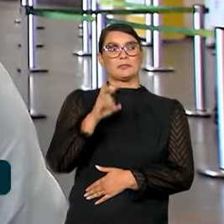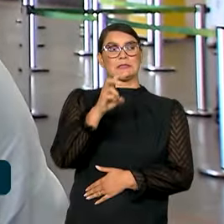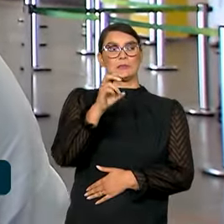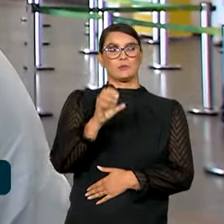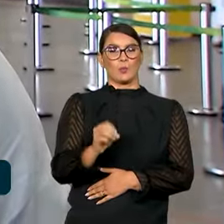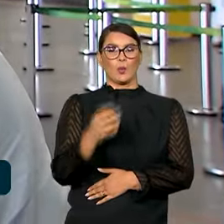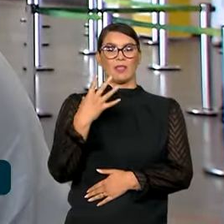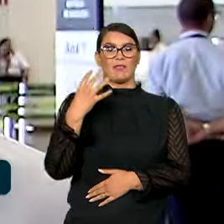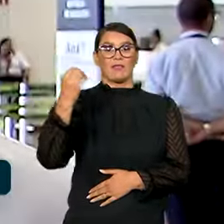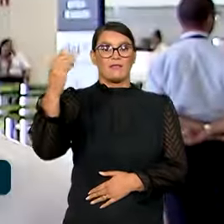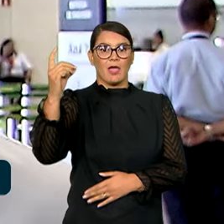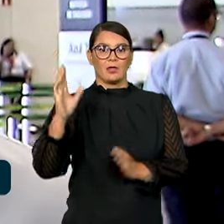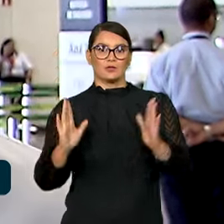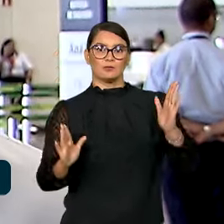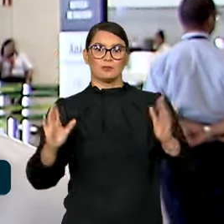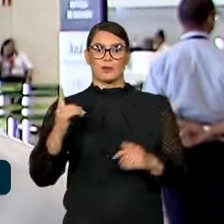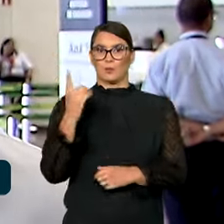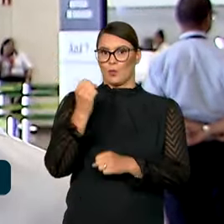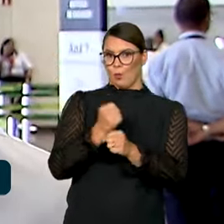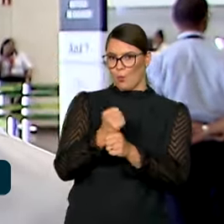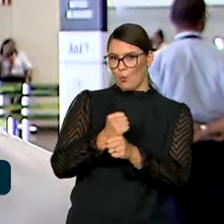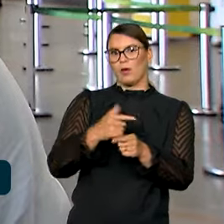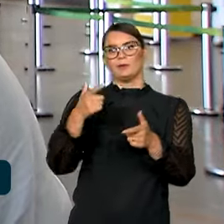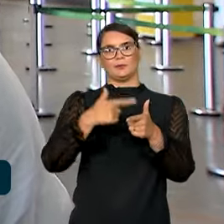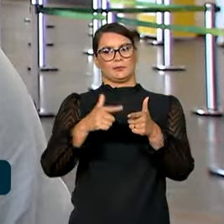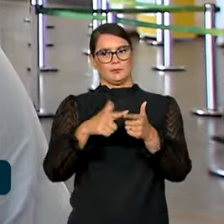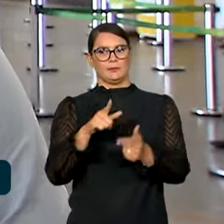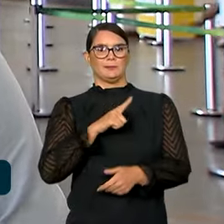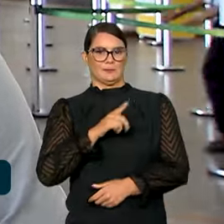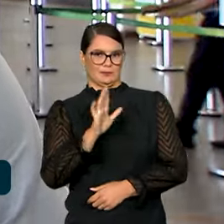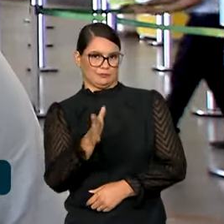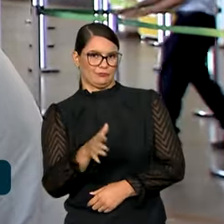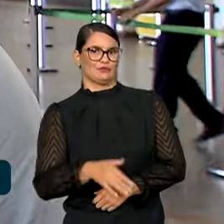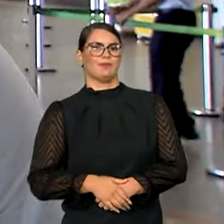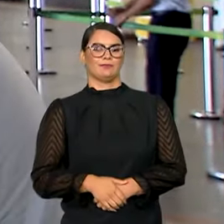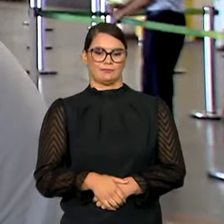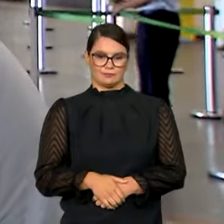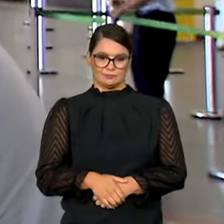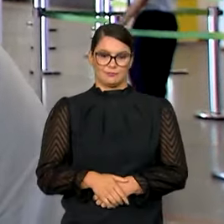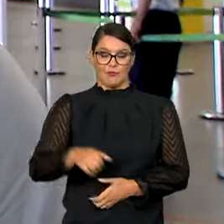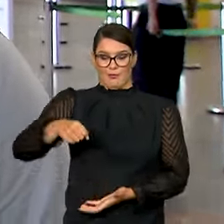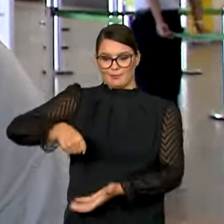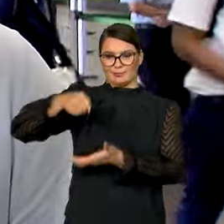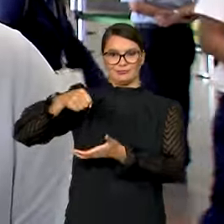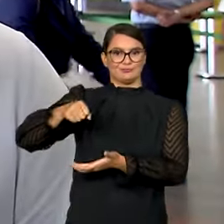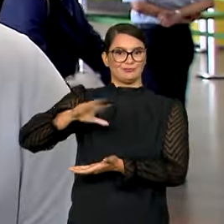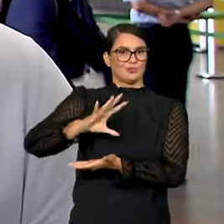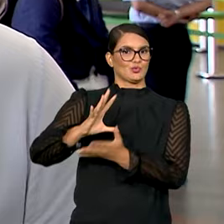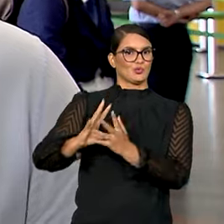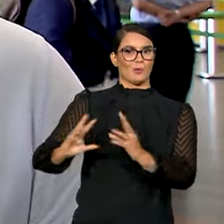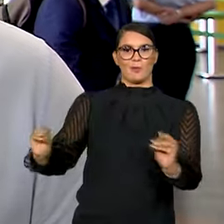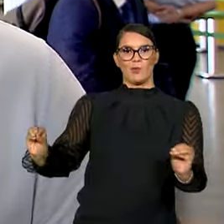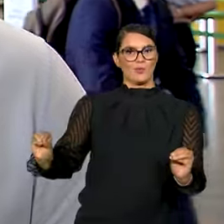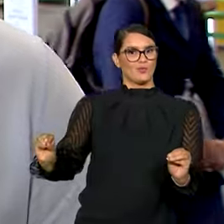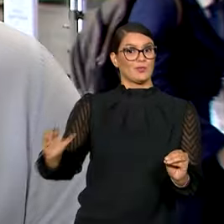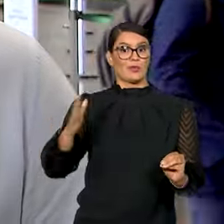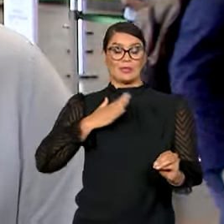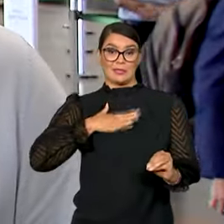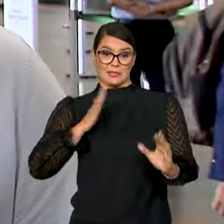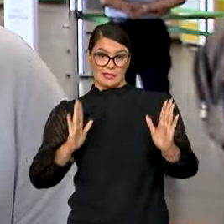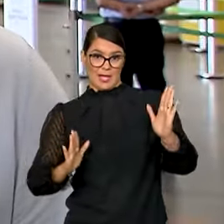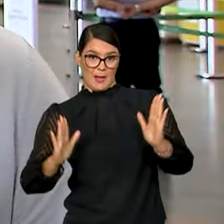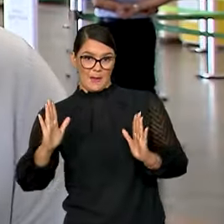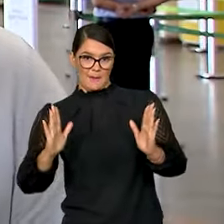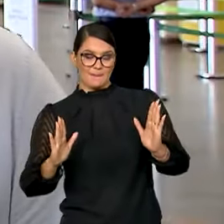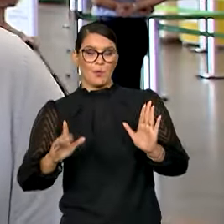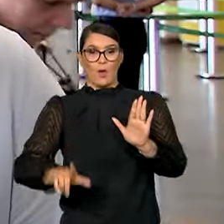50 viagens por ano e já teve problemas. Foi extravio de bagagem mesmo. Dentro do tempo que